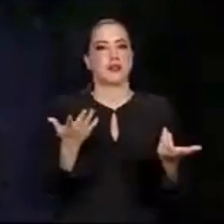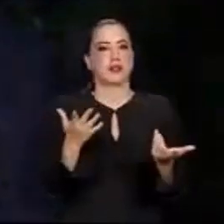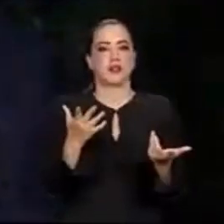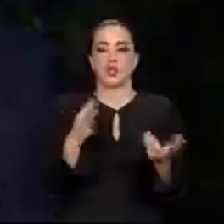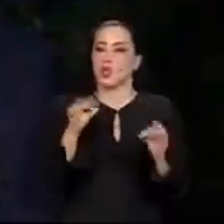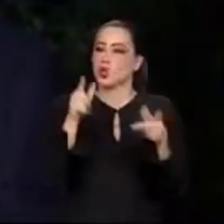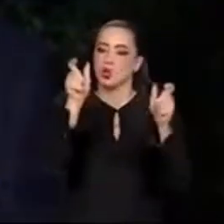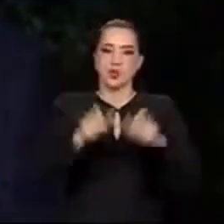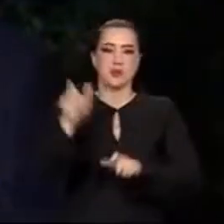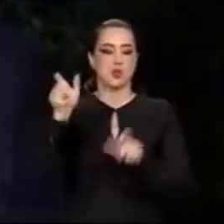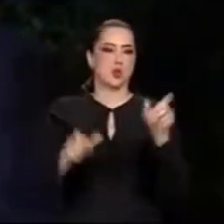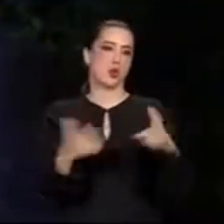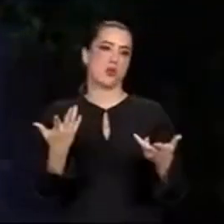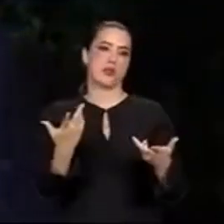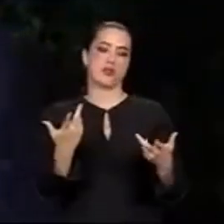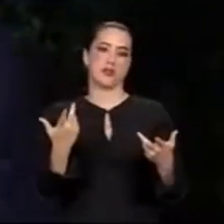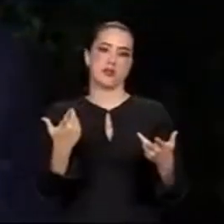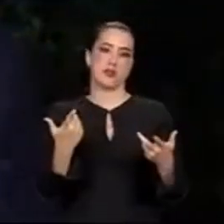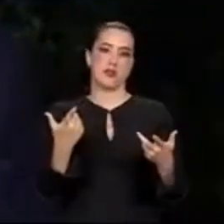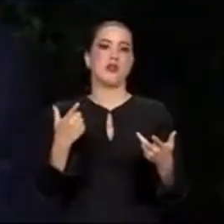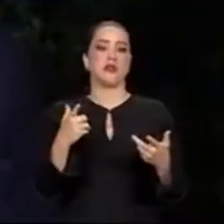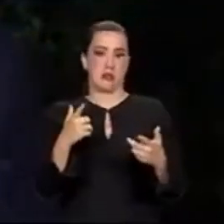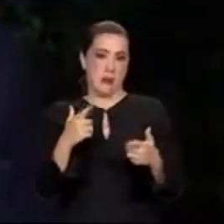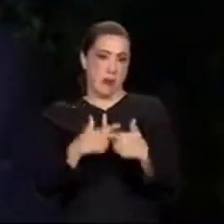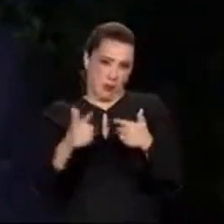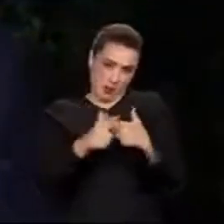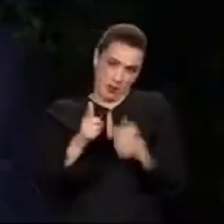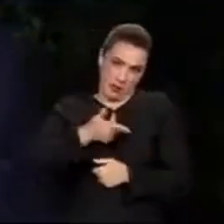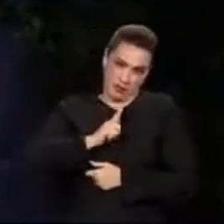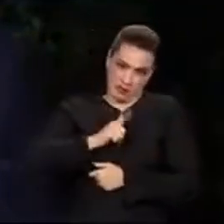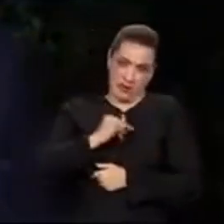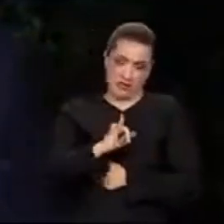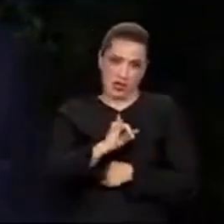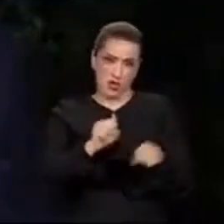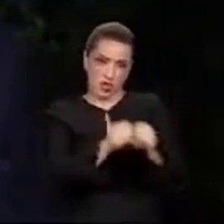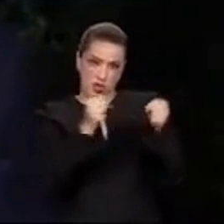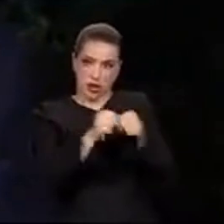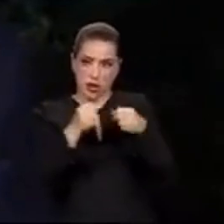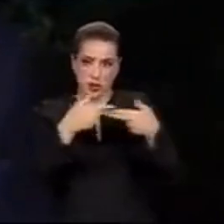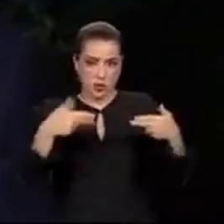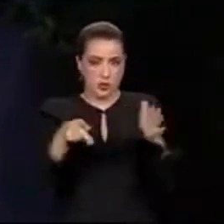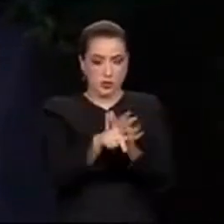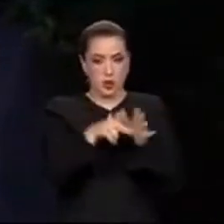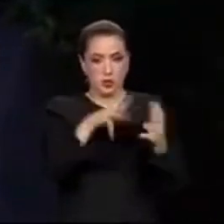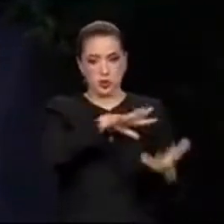escapa da destruição que a gente fizer no planeta